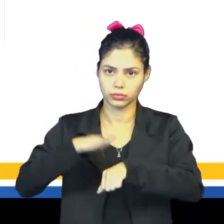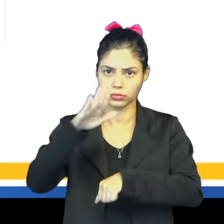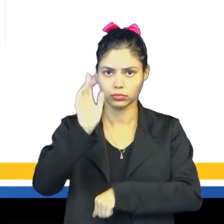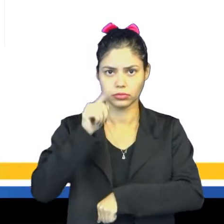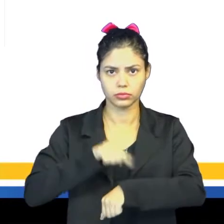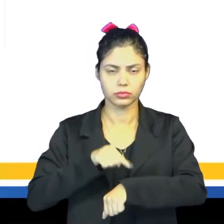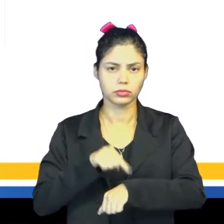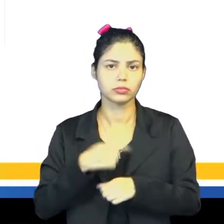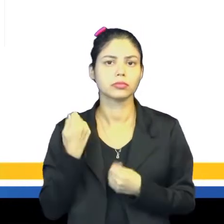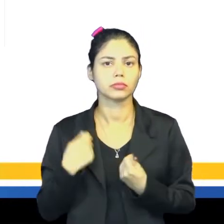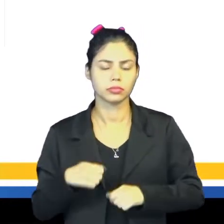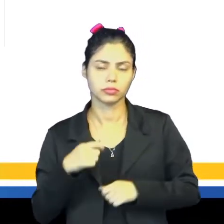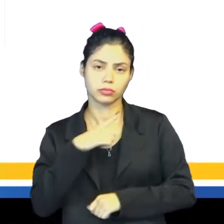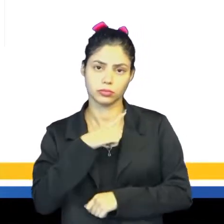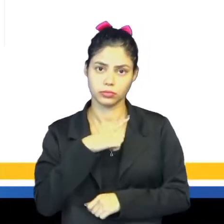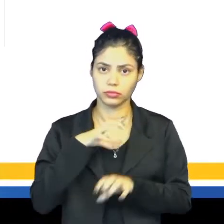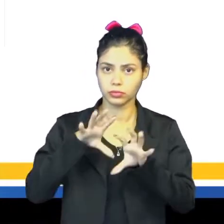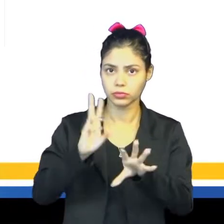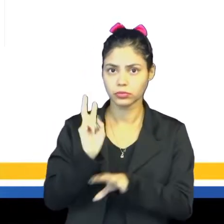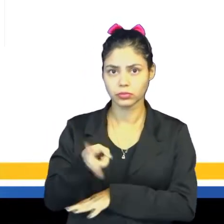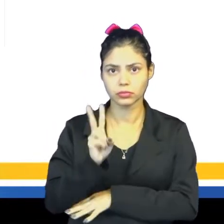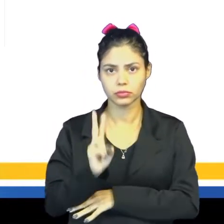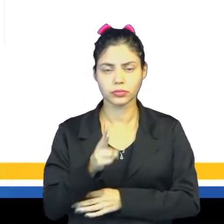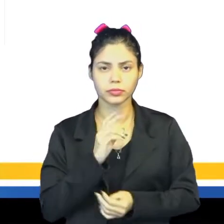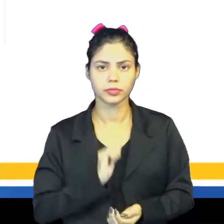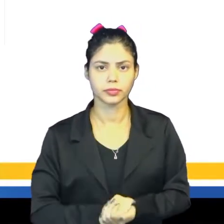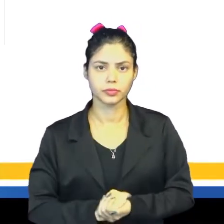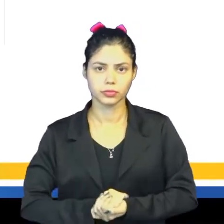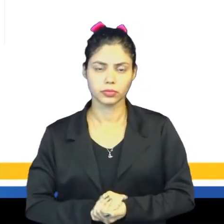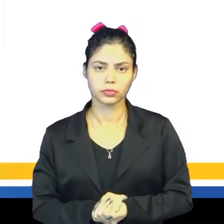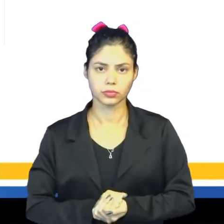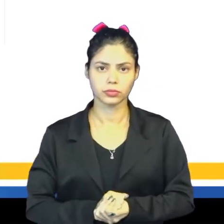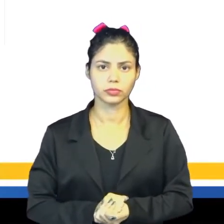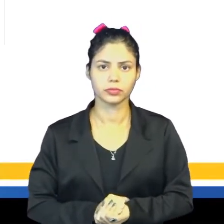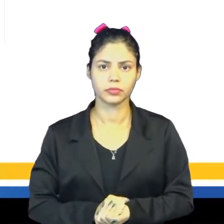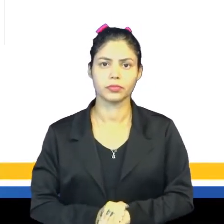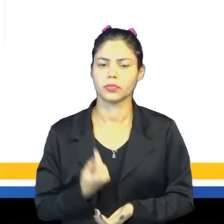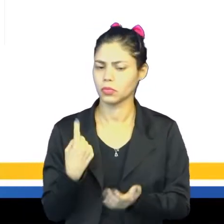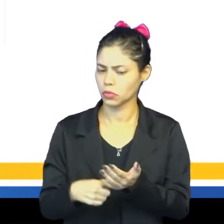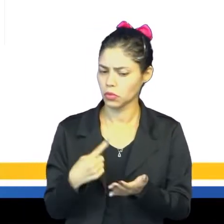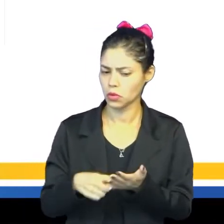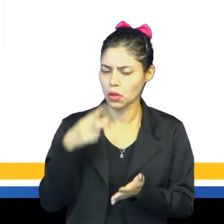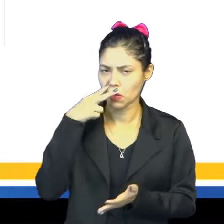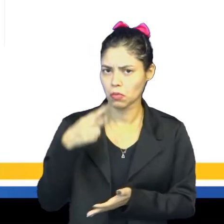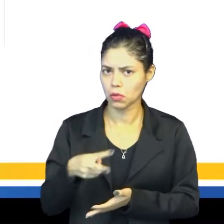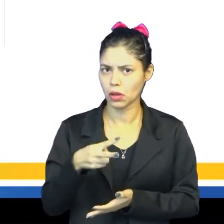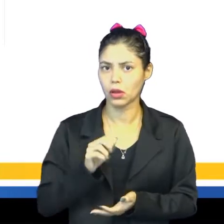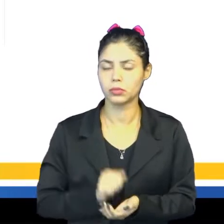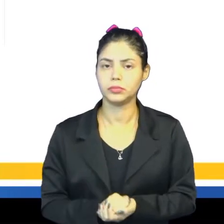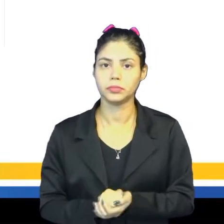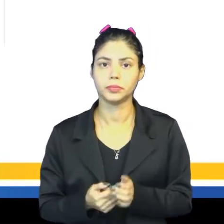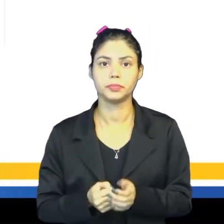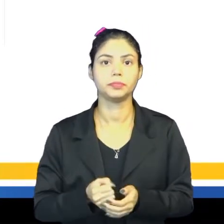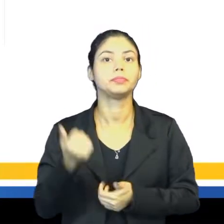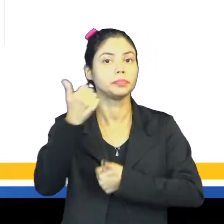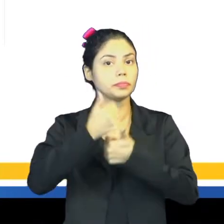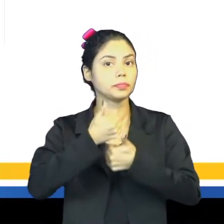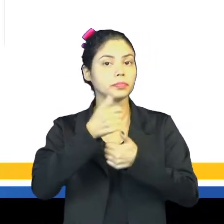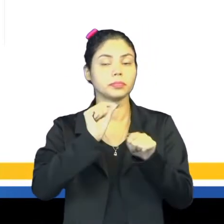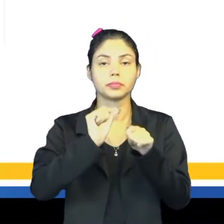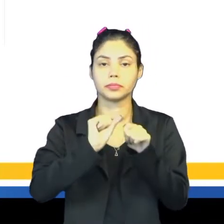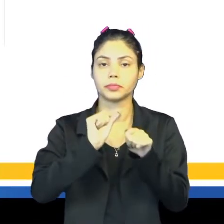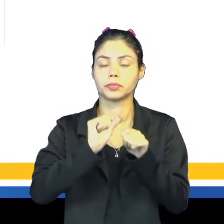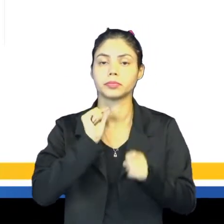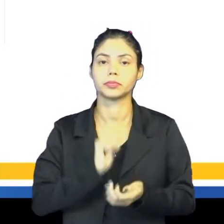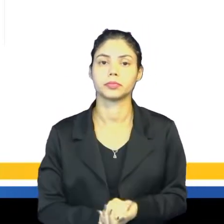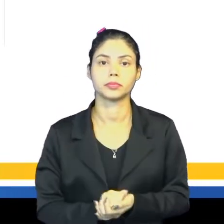será necessário para fazer o mesmo trajeto. Confira a seguir uma aplicação de